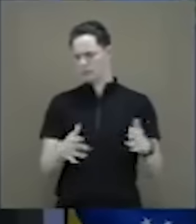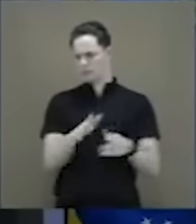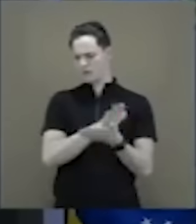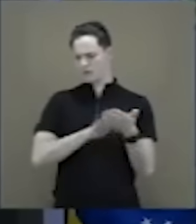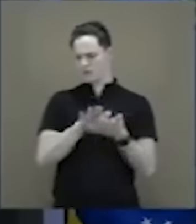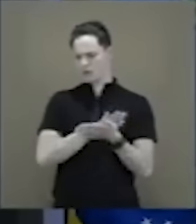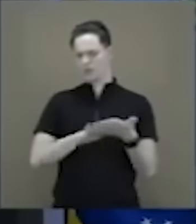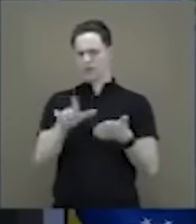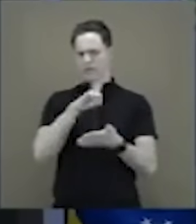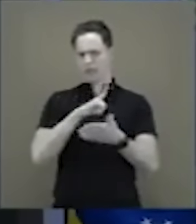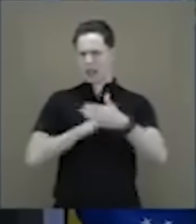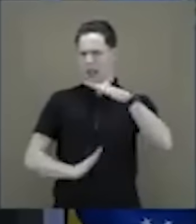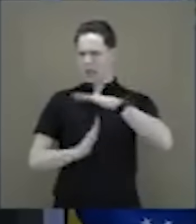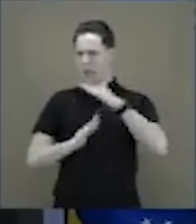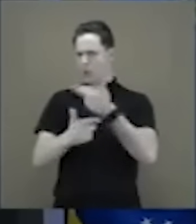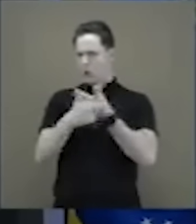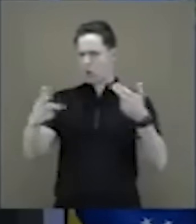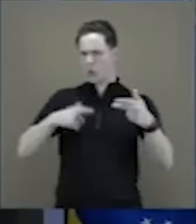texto constitucional,